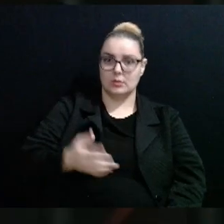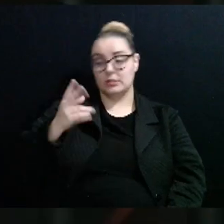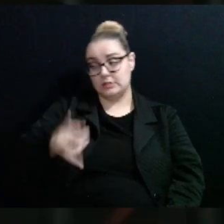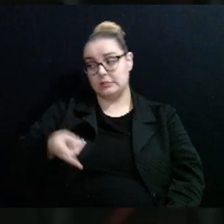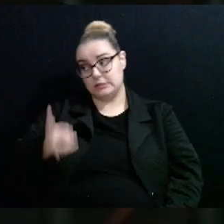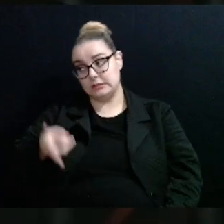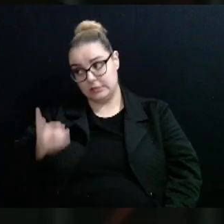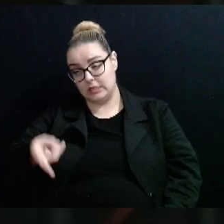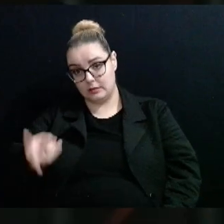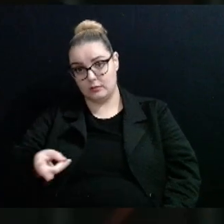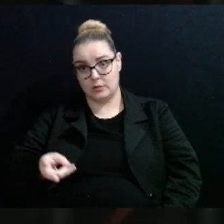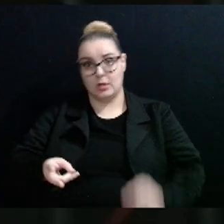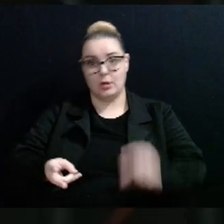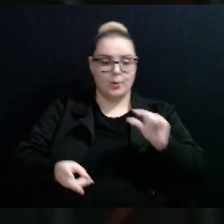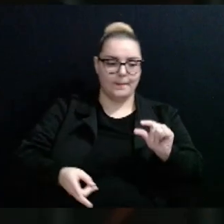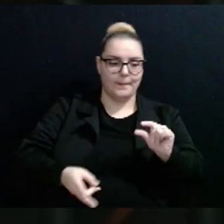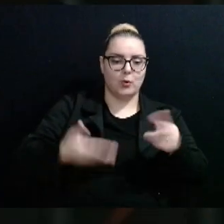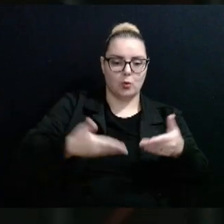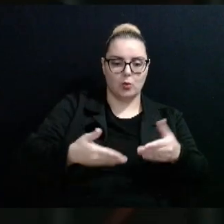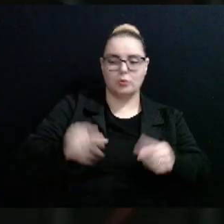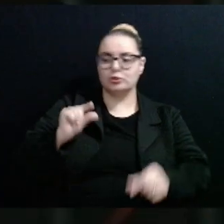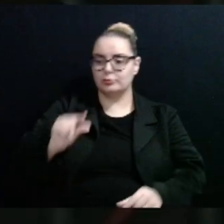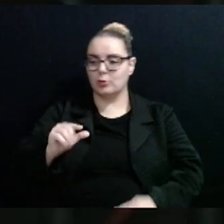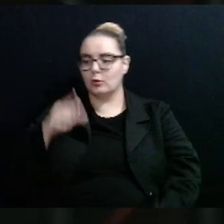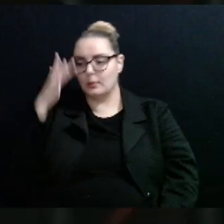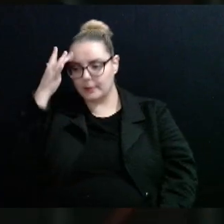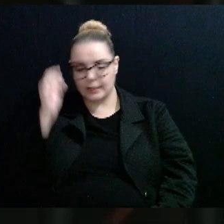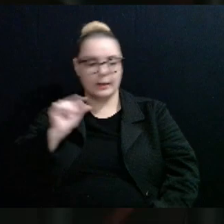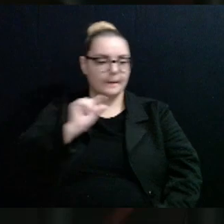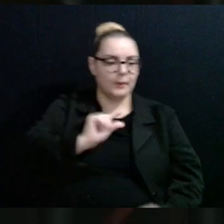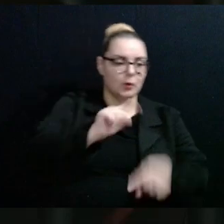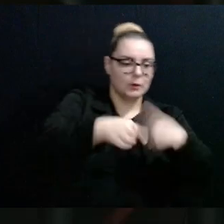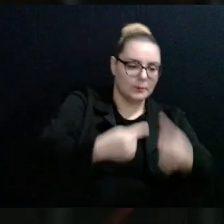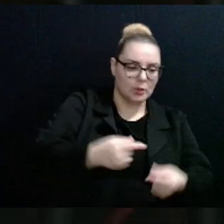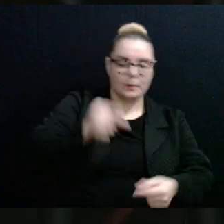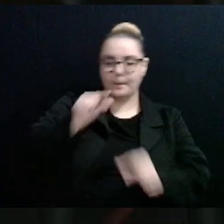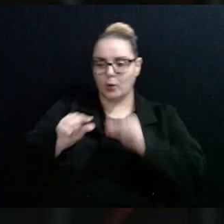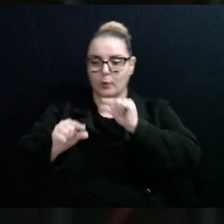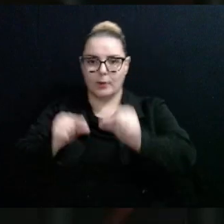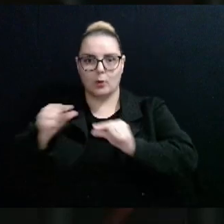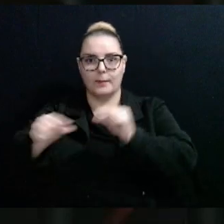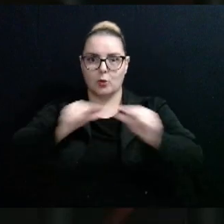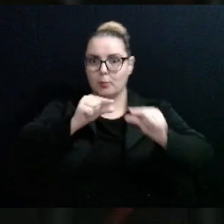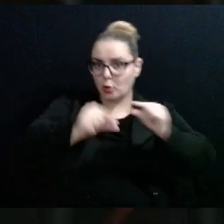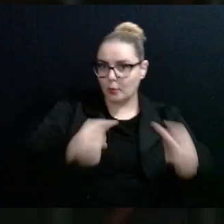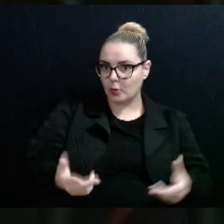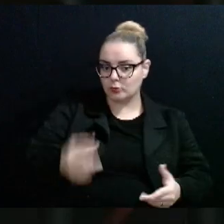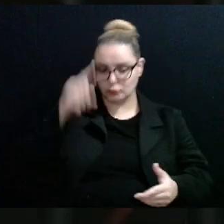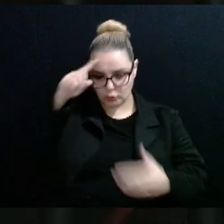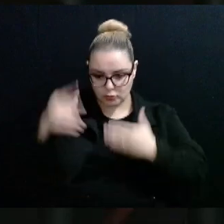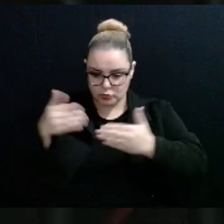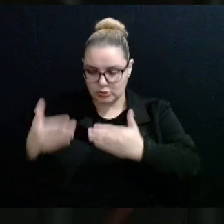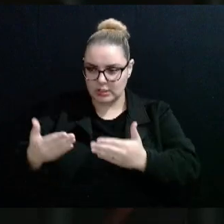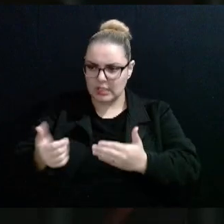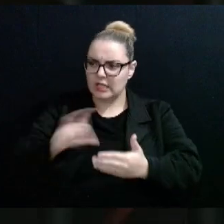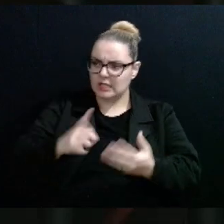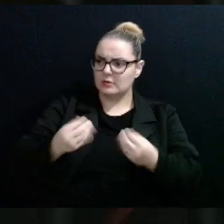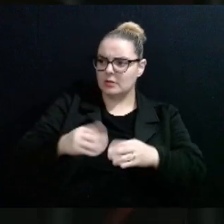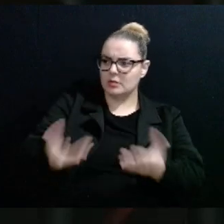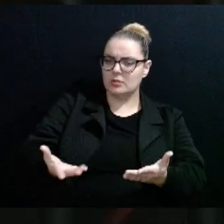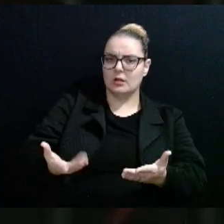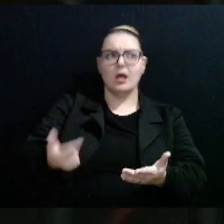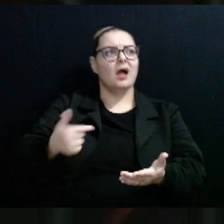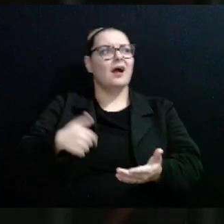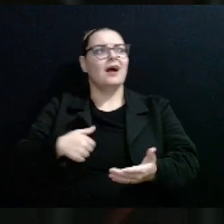pequenas quantidades, frequentemente, também trazem prejuízos à saúde, porque às vezes a pessoa fala assim, mas eu só tomo uma cervejinha de